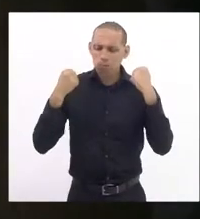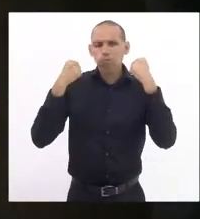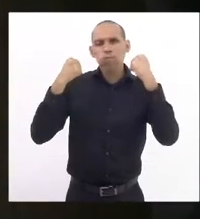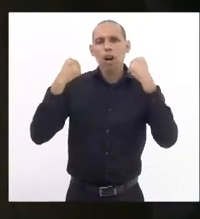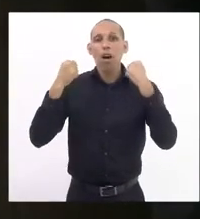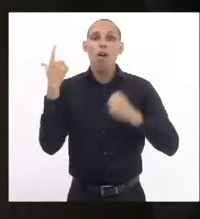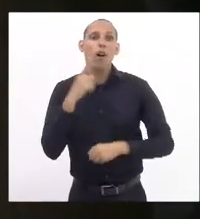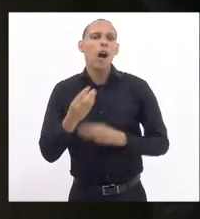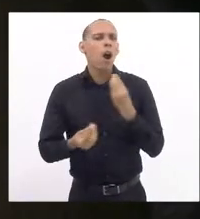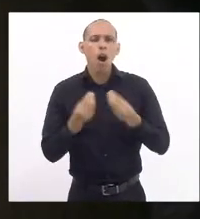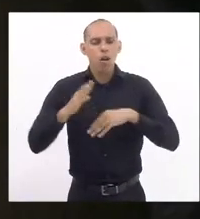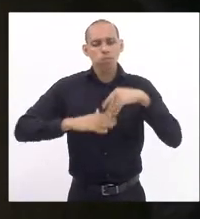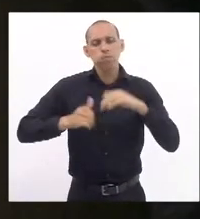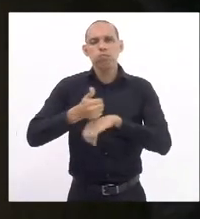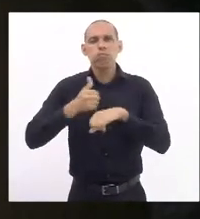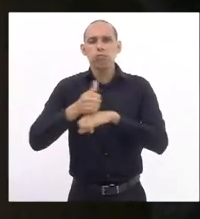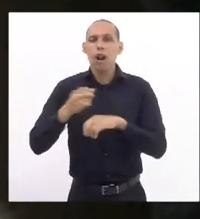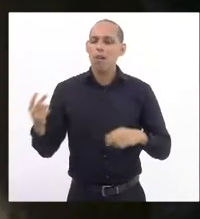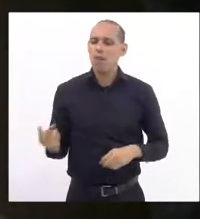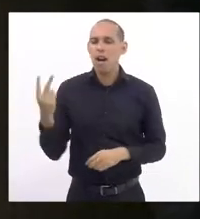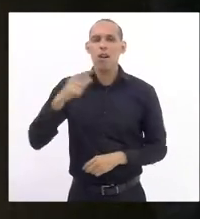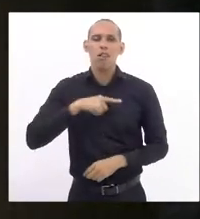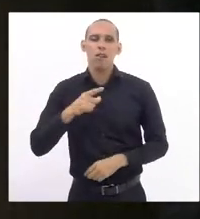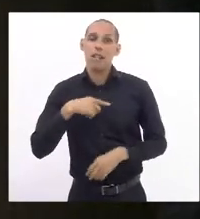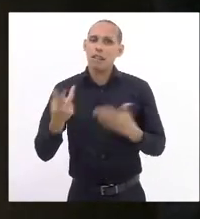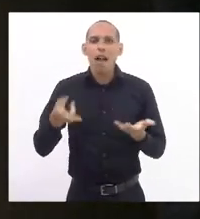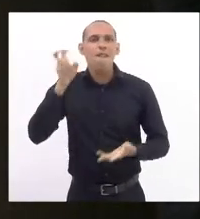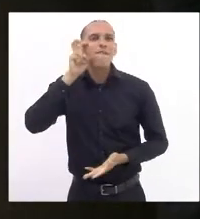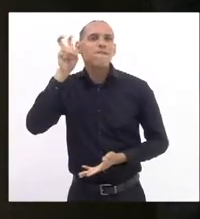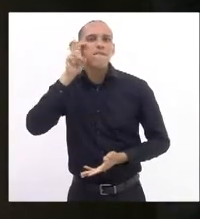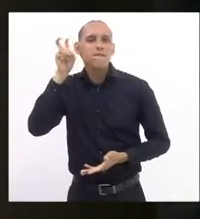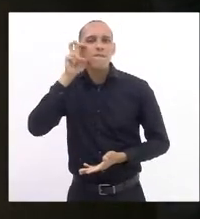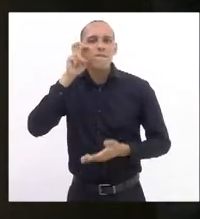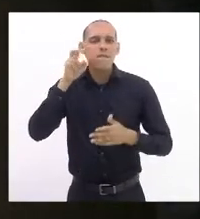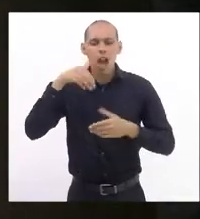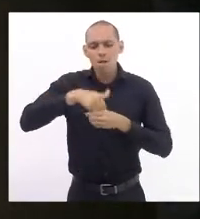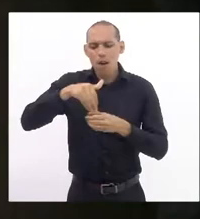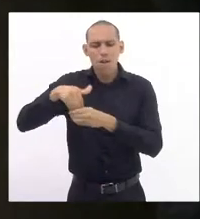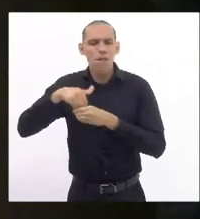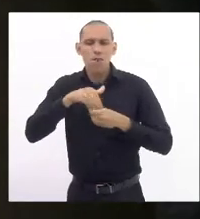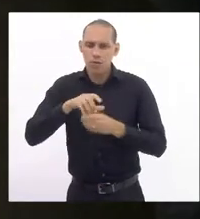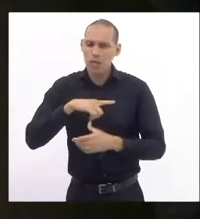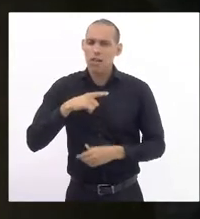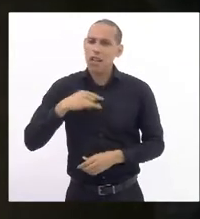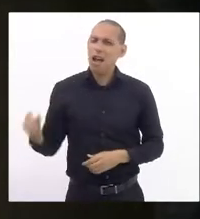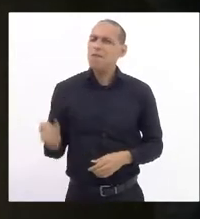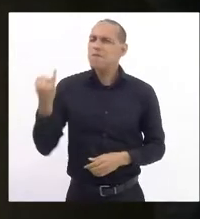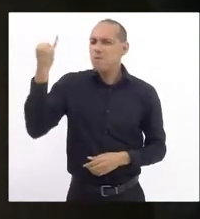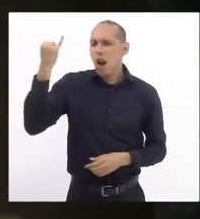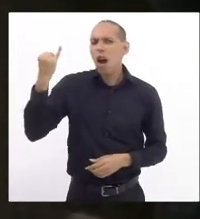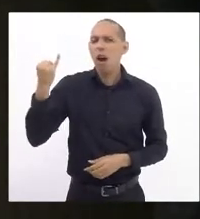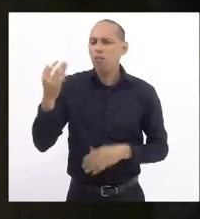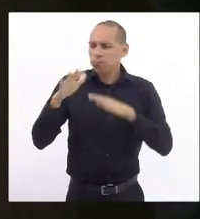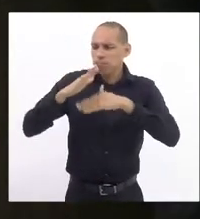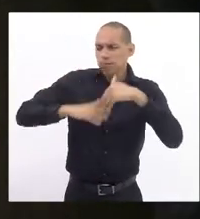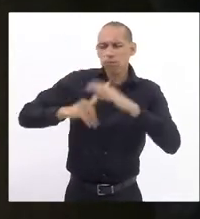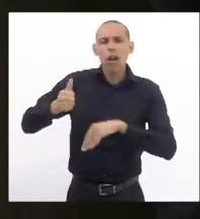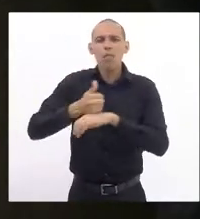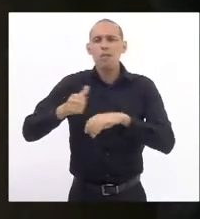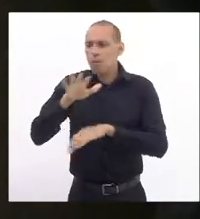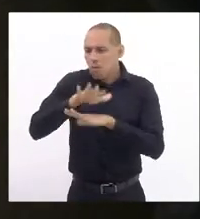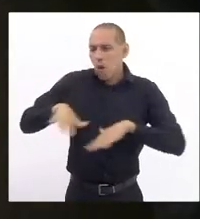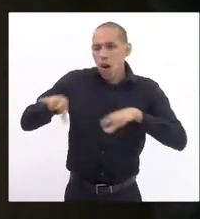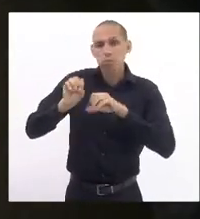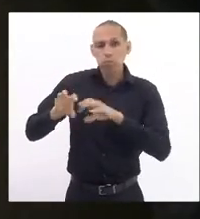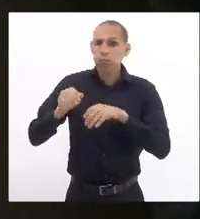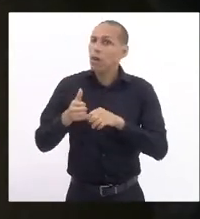dá com um profissional valorizado. Então, quinta-feira, todas essas votações, é muito importante os profissionais de educação seguirem